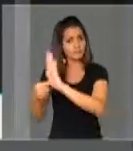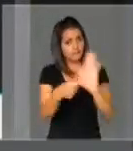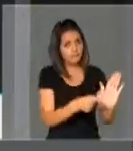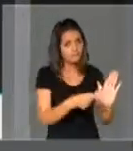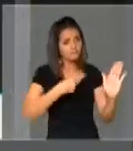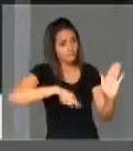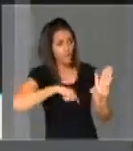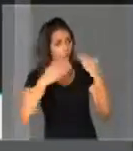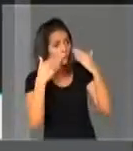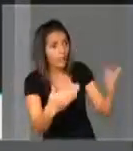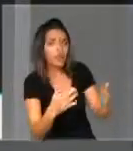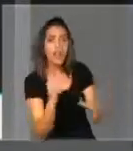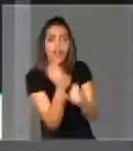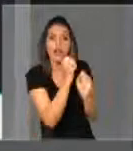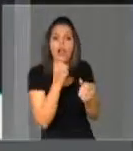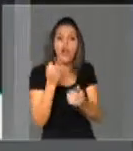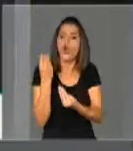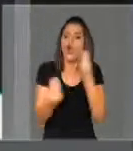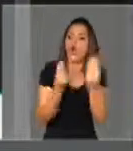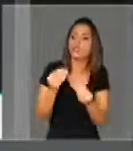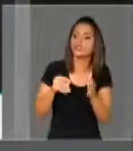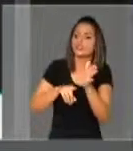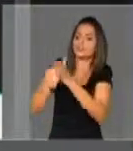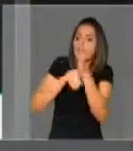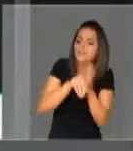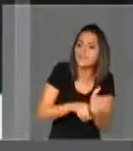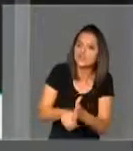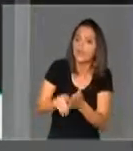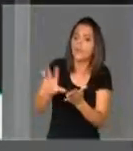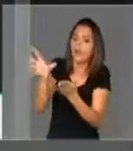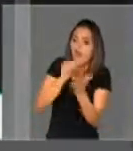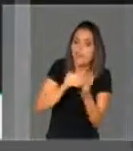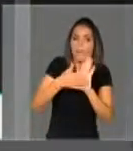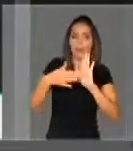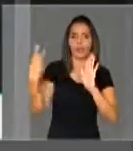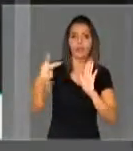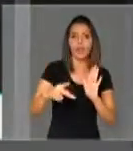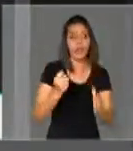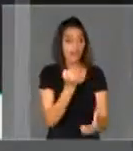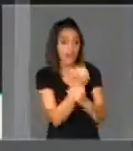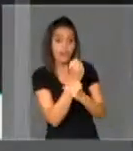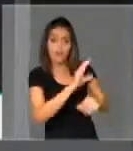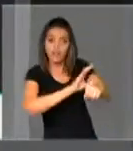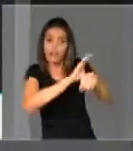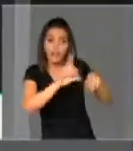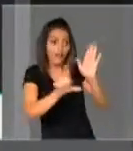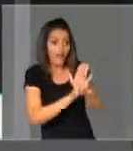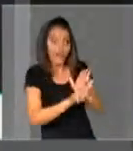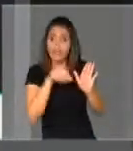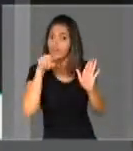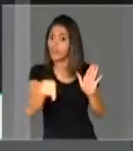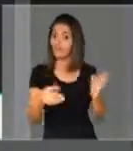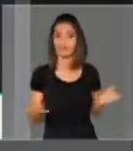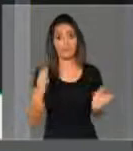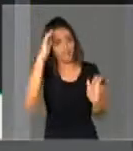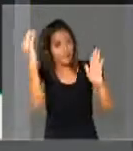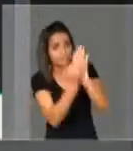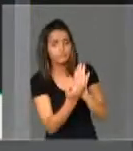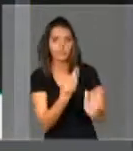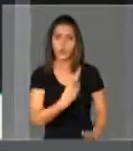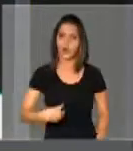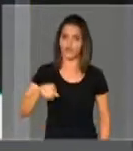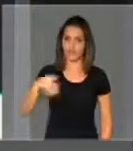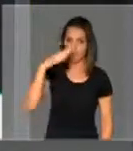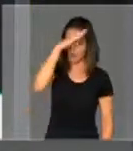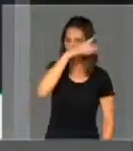apresentar. São garantias por lei. São garantias constitucionais, deputado Bira. O